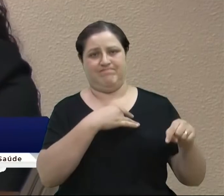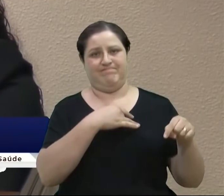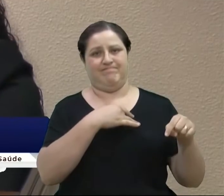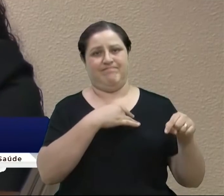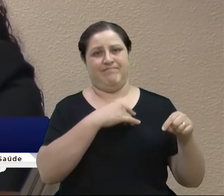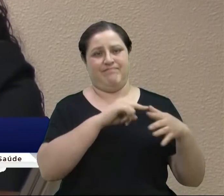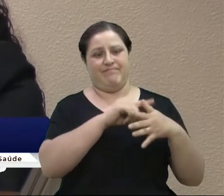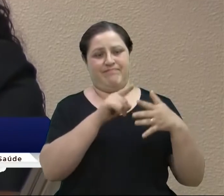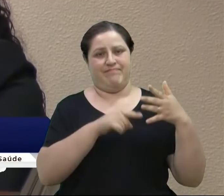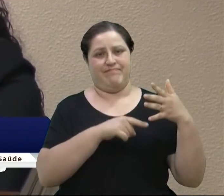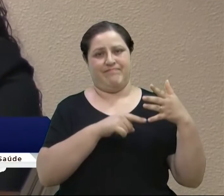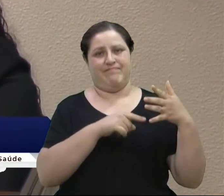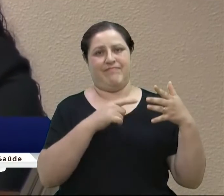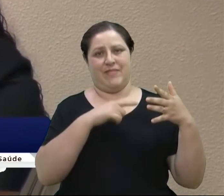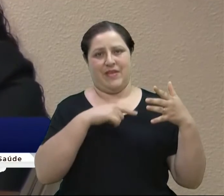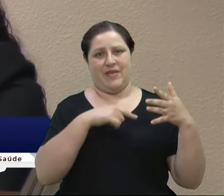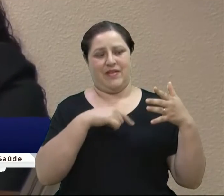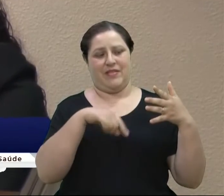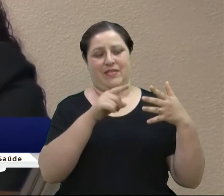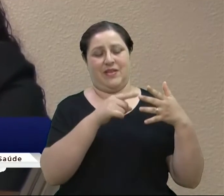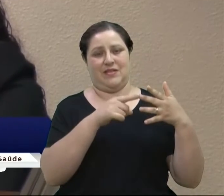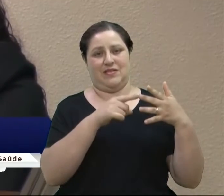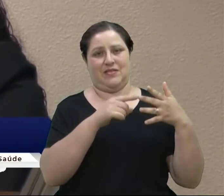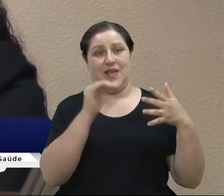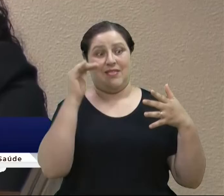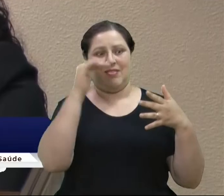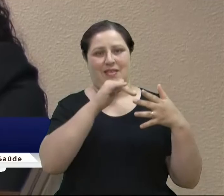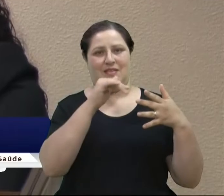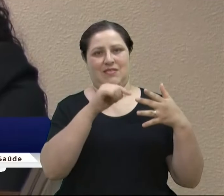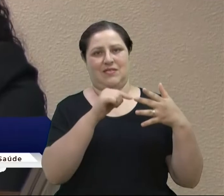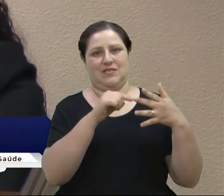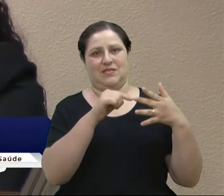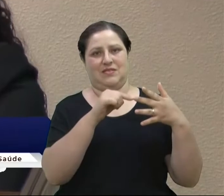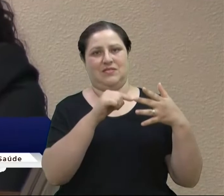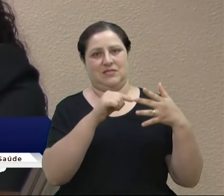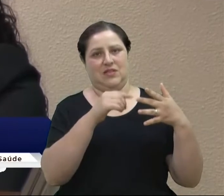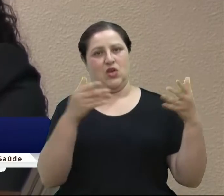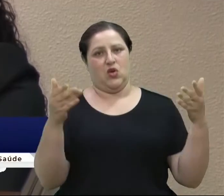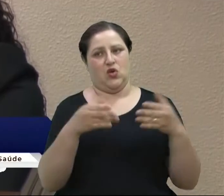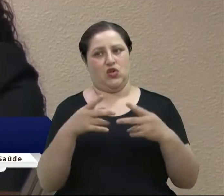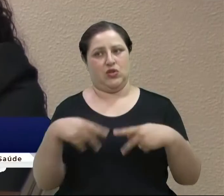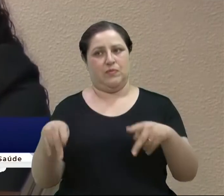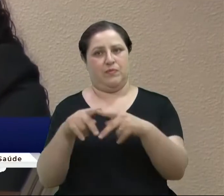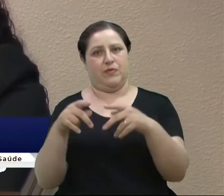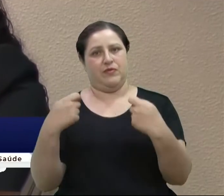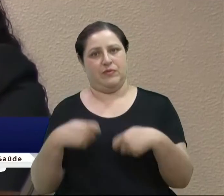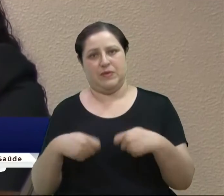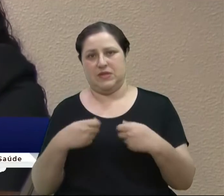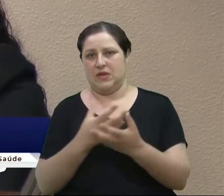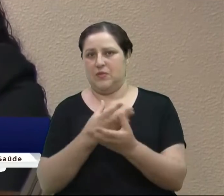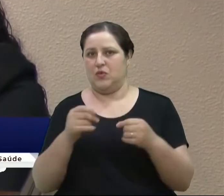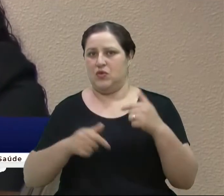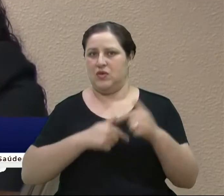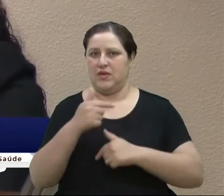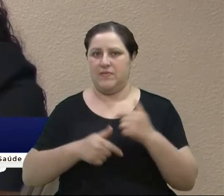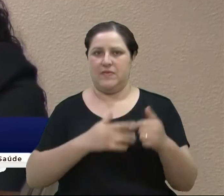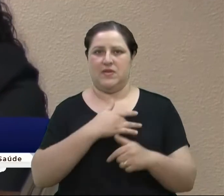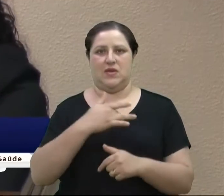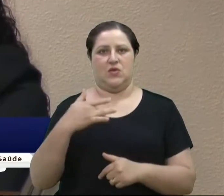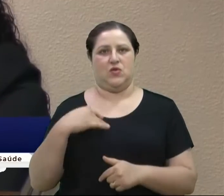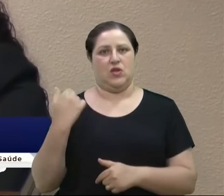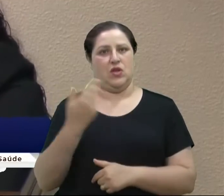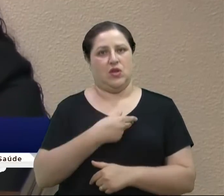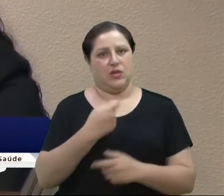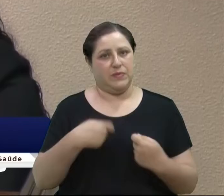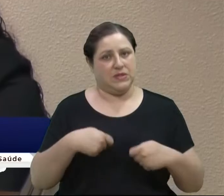menos, no top 3. Né? Então, hoje a população carece muito e exige muito do serviço de saúde. E a gente